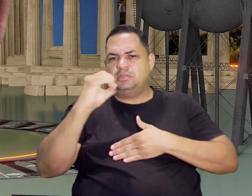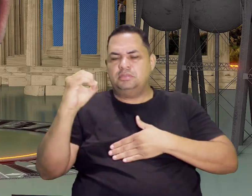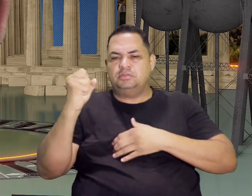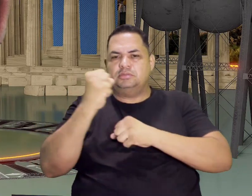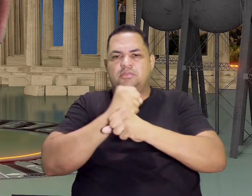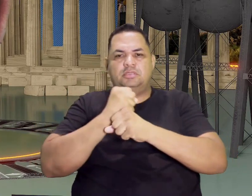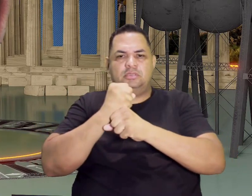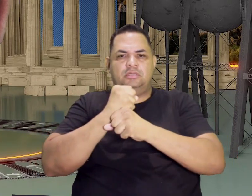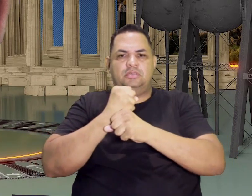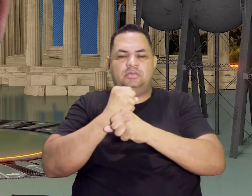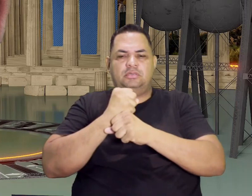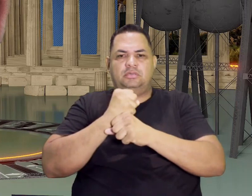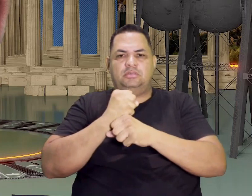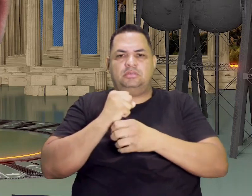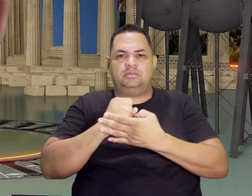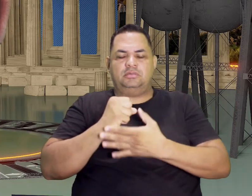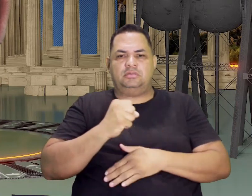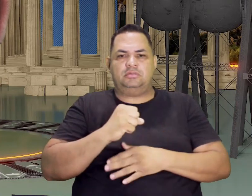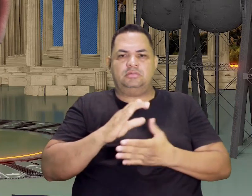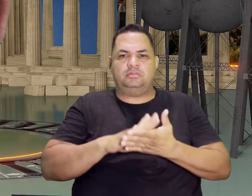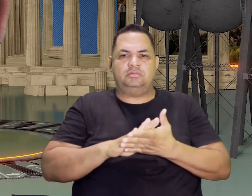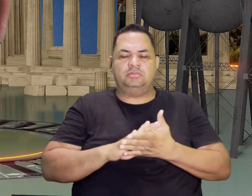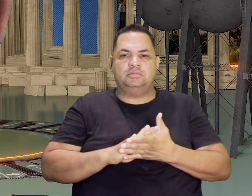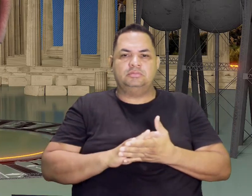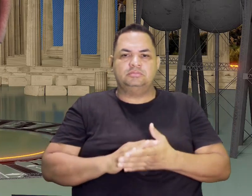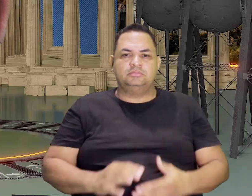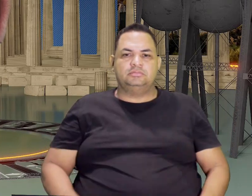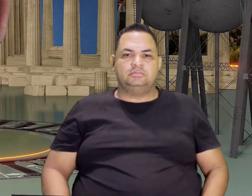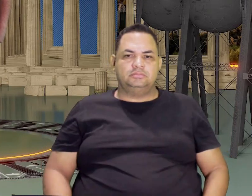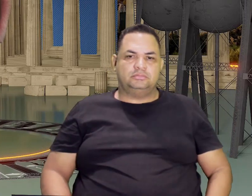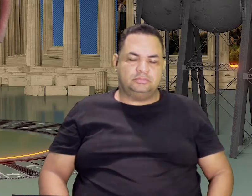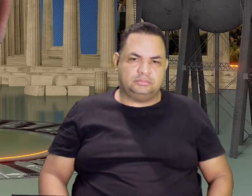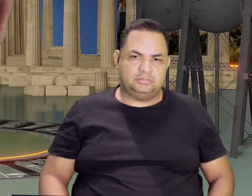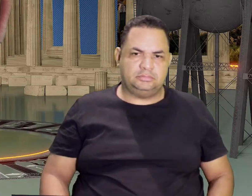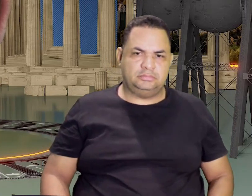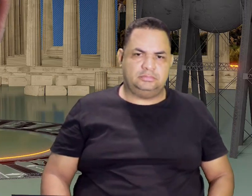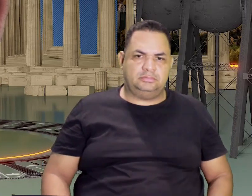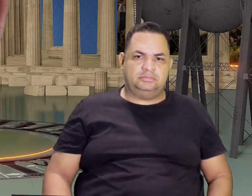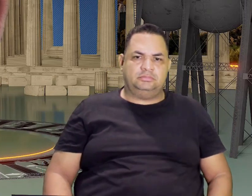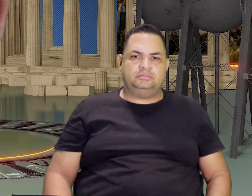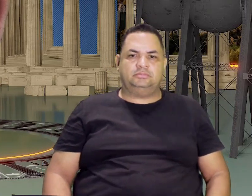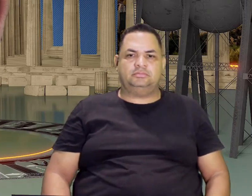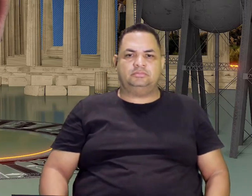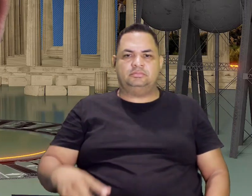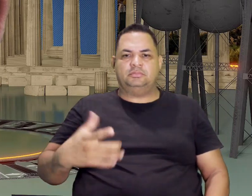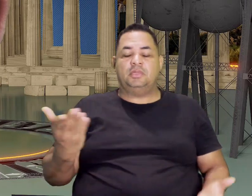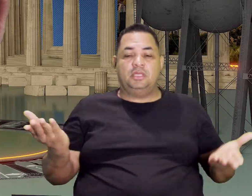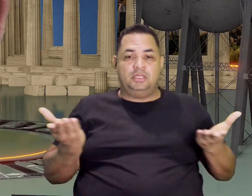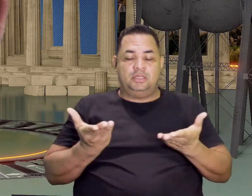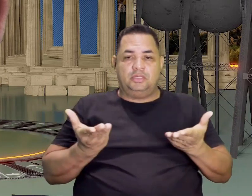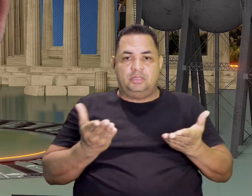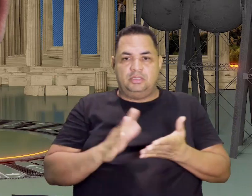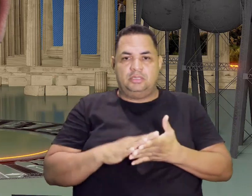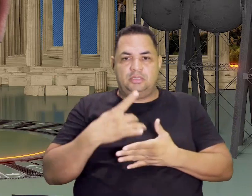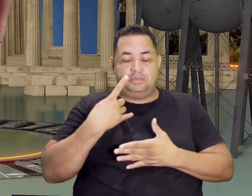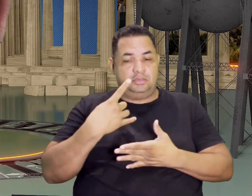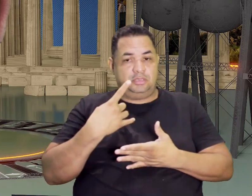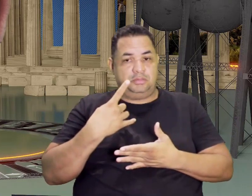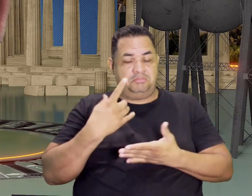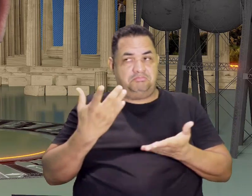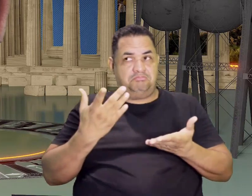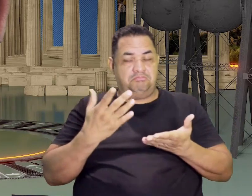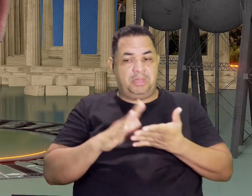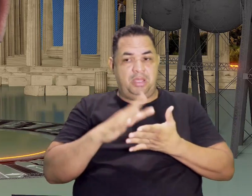juventude, imagine só. Então era outra polêmica da época, além dessa do ouro. A gente vê na atualidade, inclusive em alguns